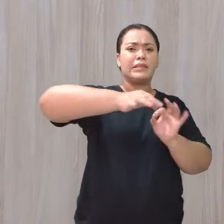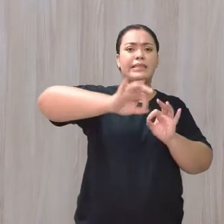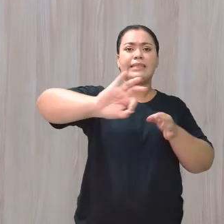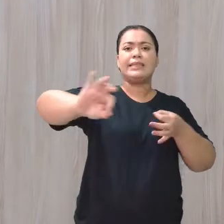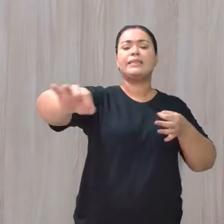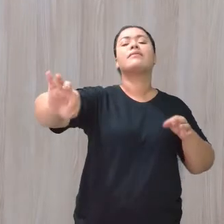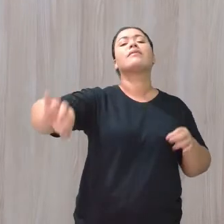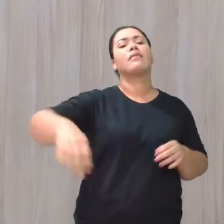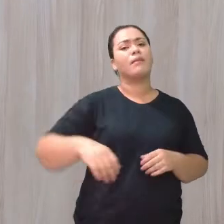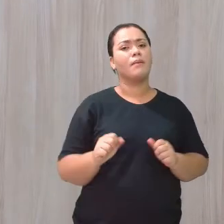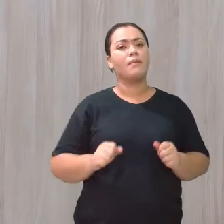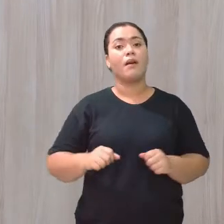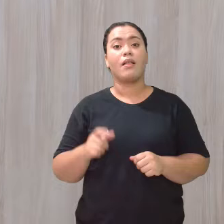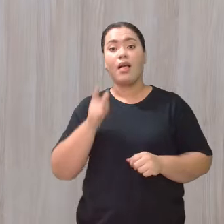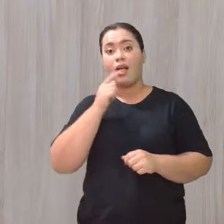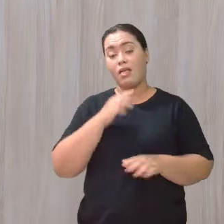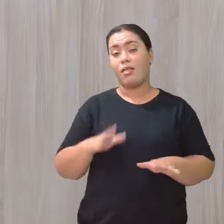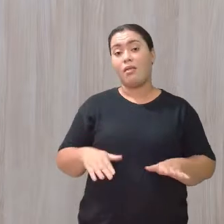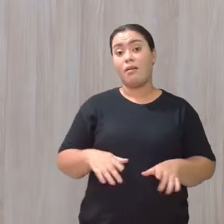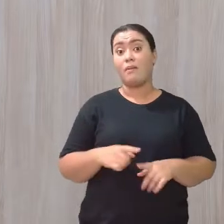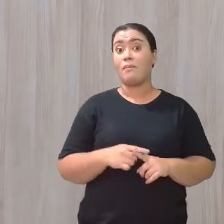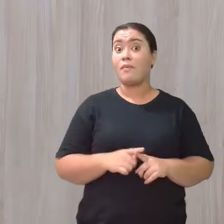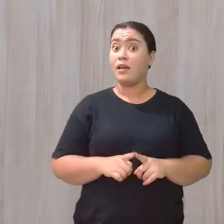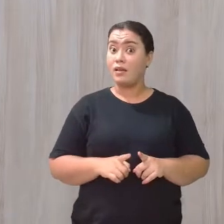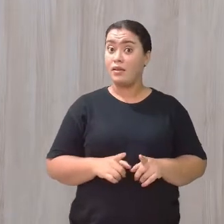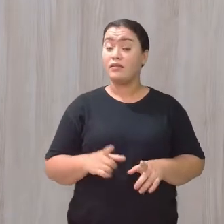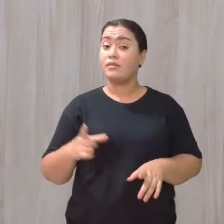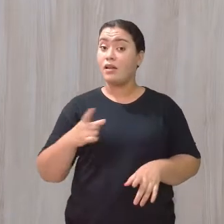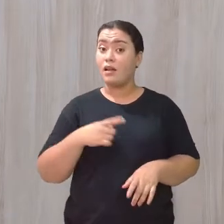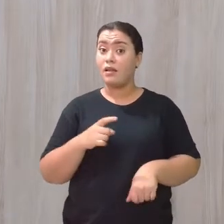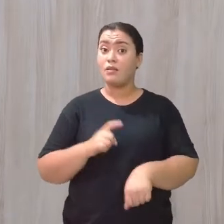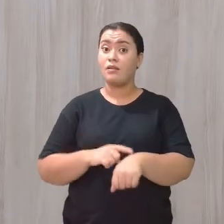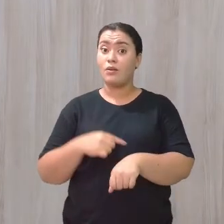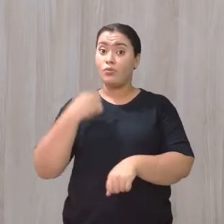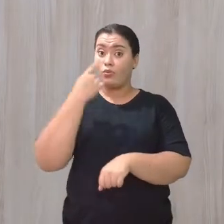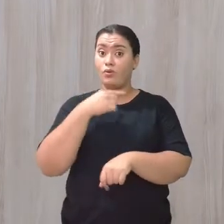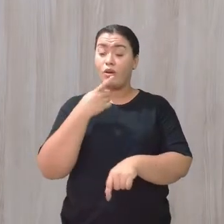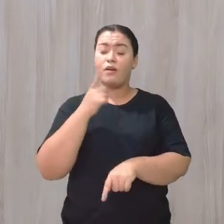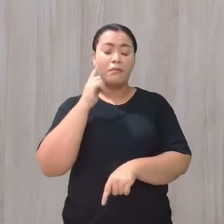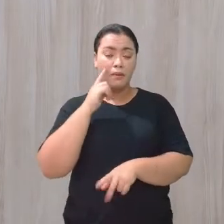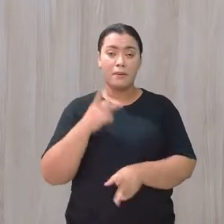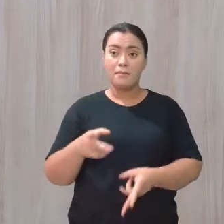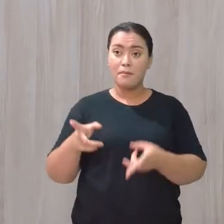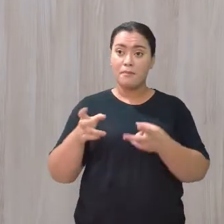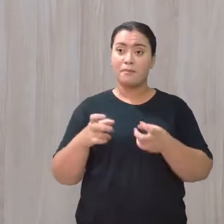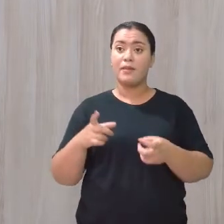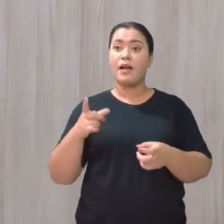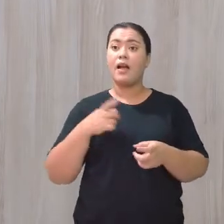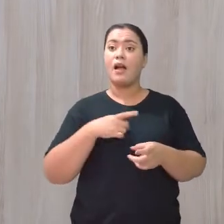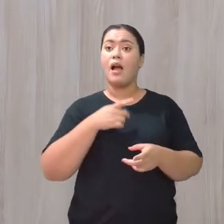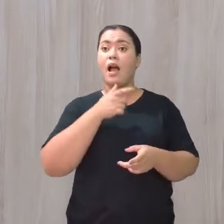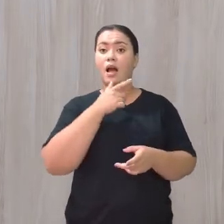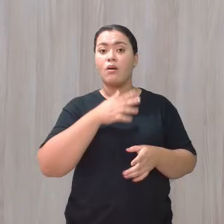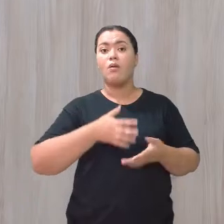quilômetros para chegar onde tem água. Mas depois de um certo tempo, você já vai vendo que o mar já está trazendo